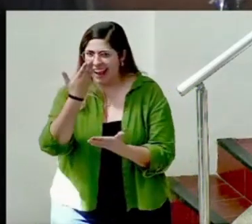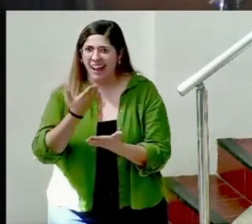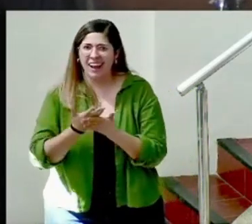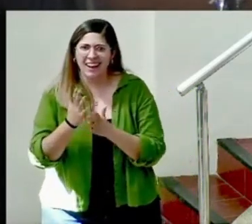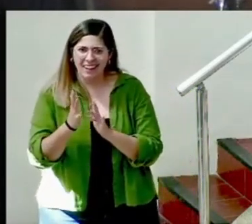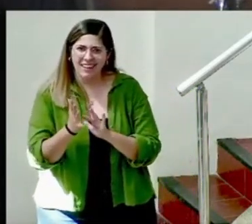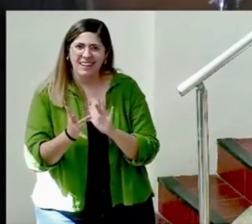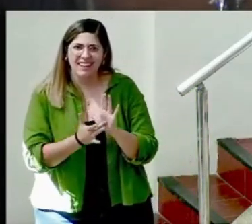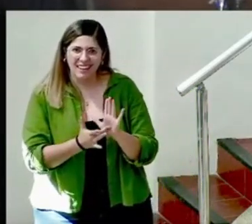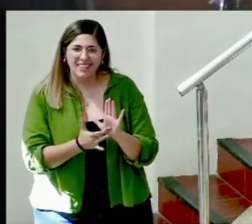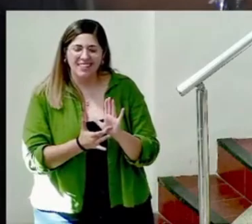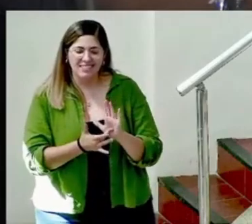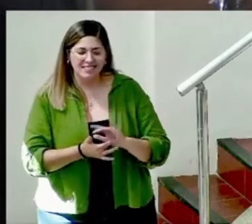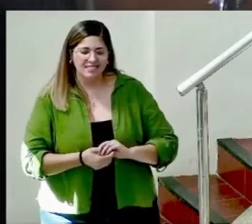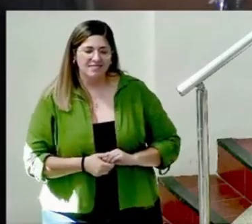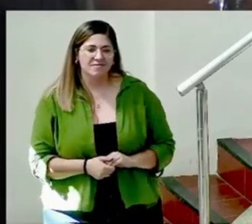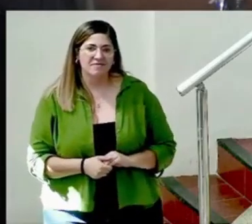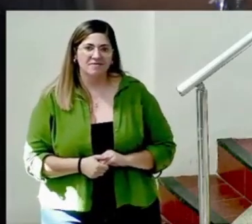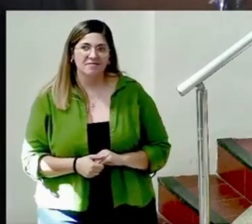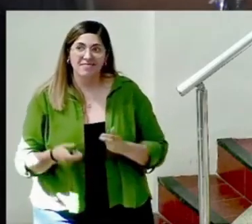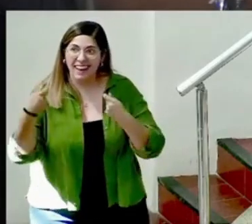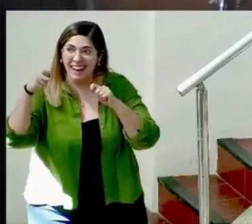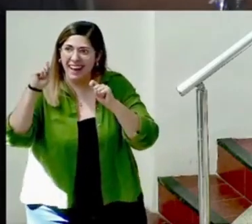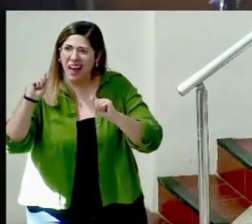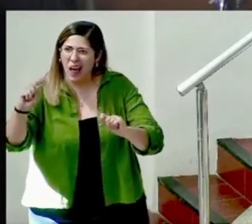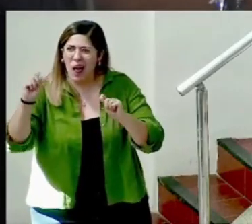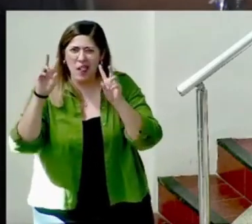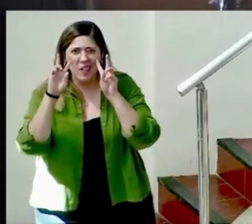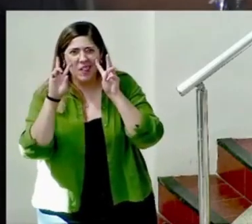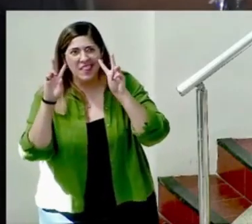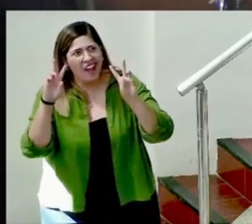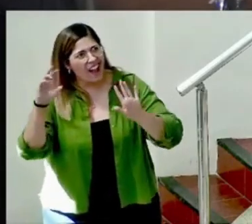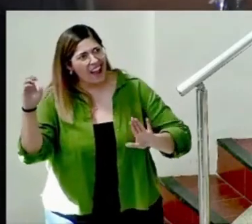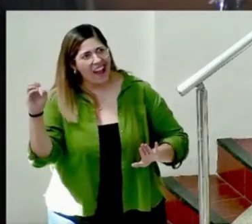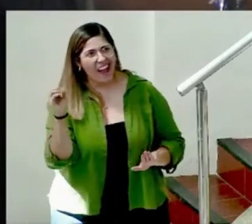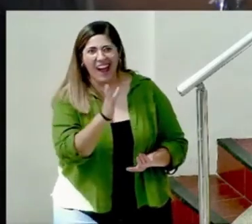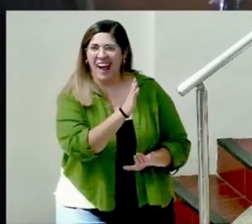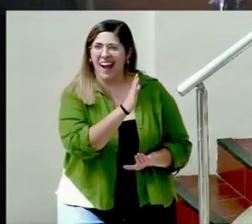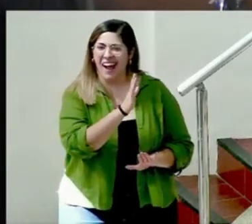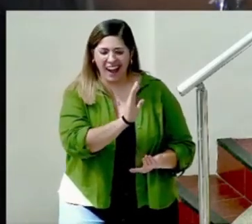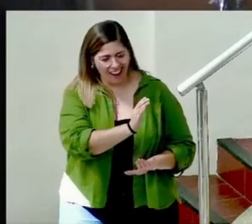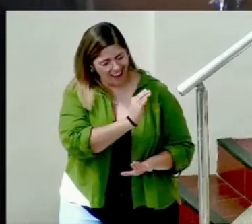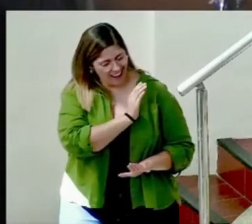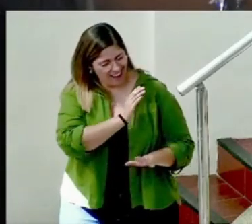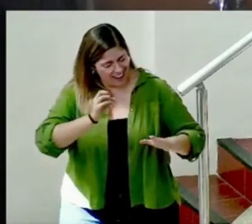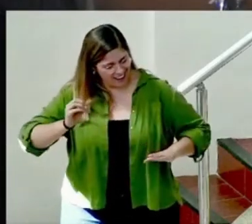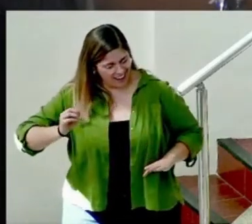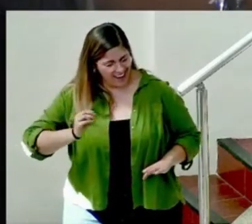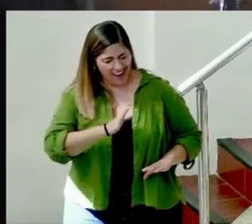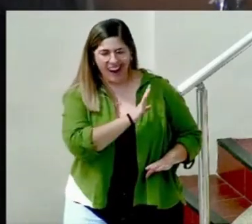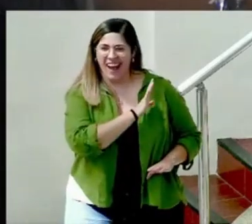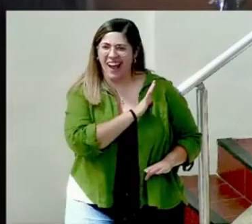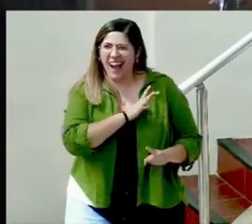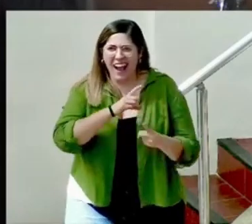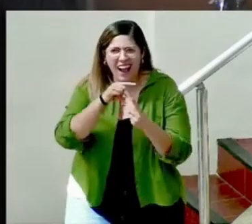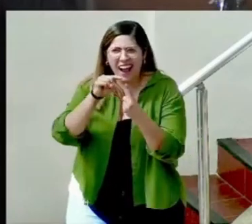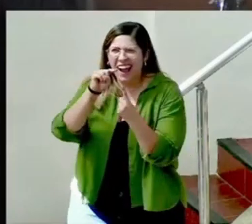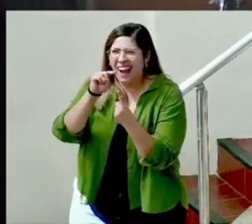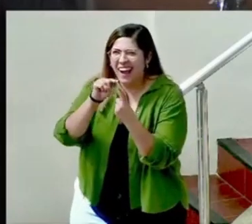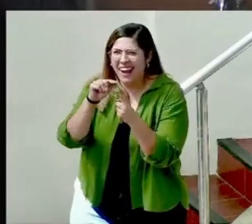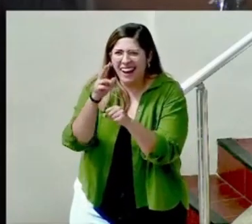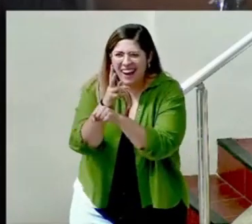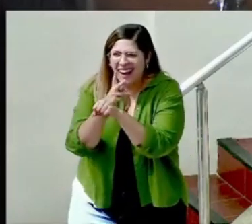Cristo. E Ele vai te dar uma nova visão, um novo coração. E você vai passar a